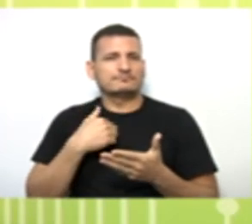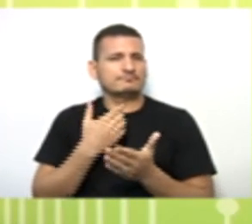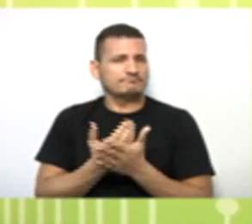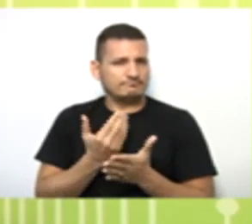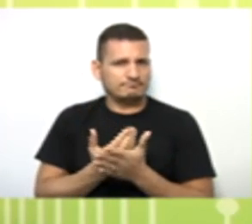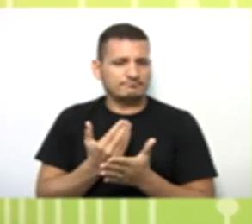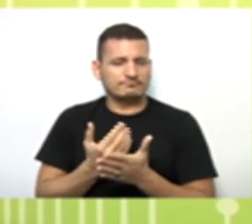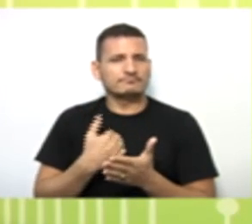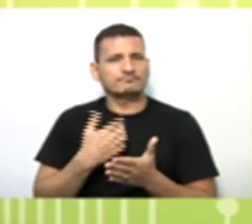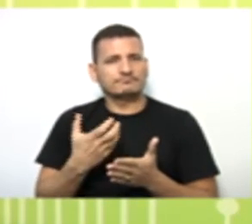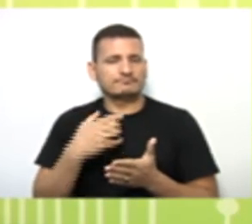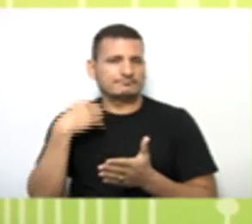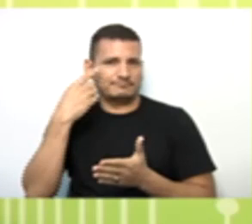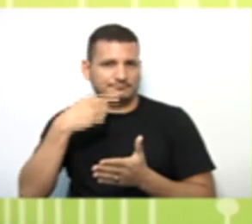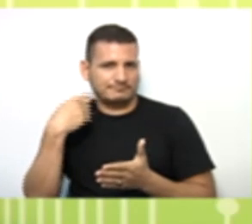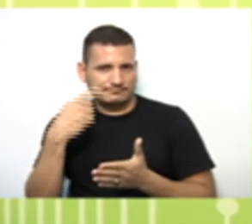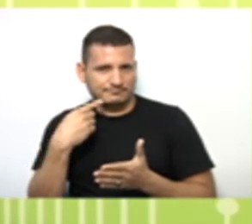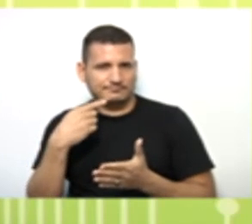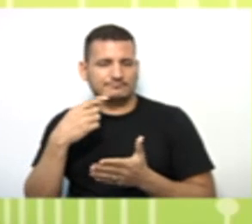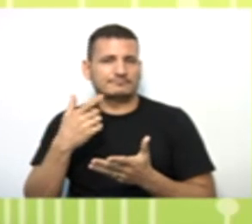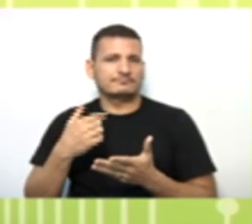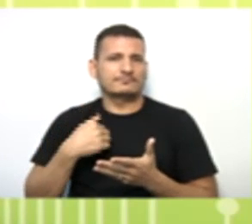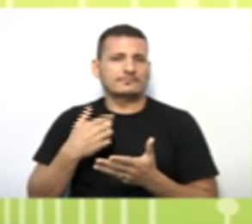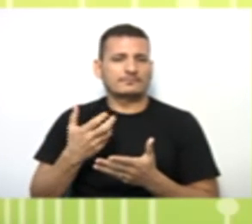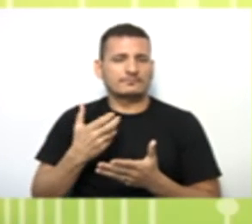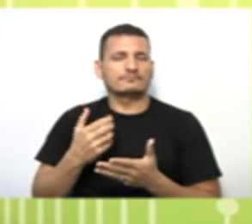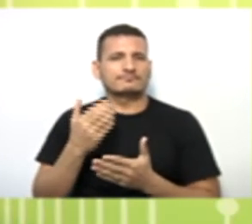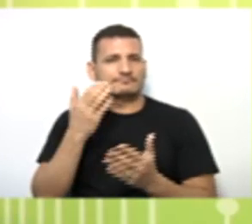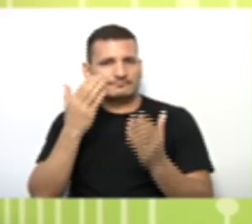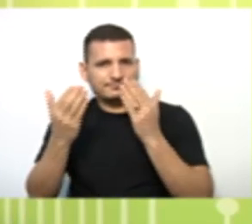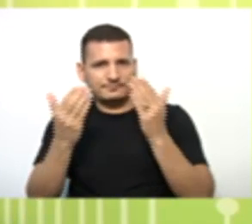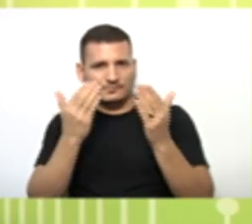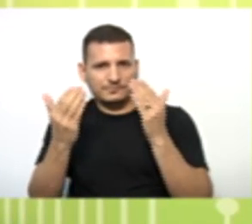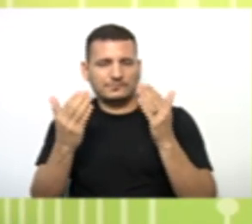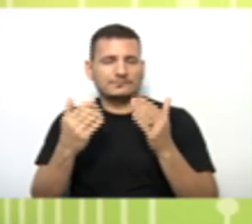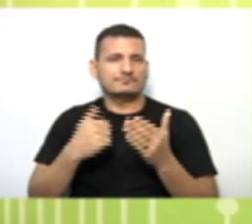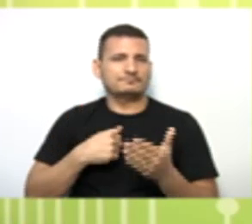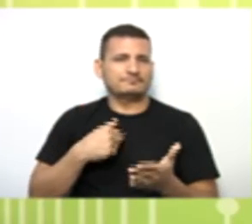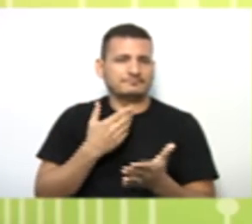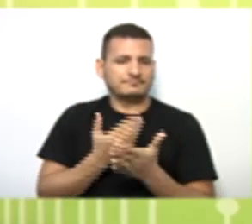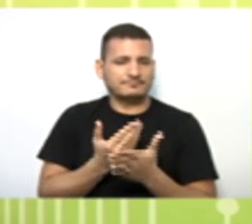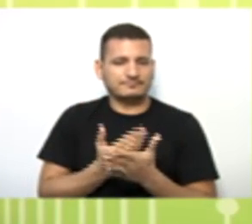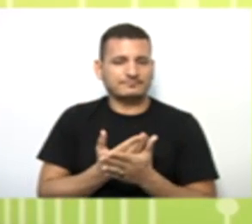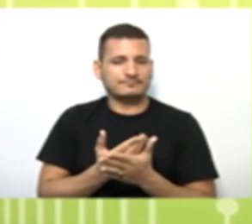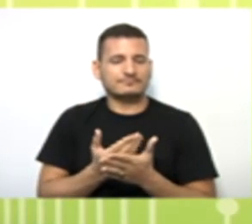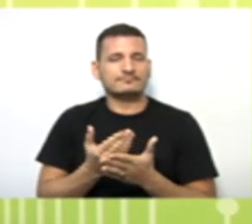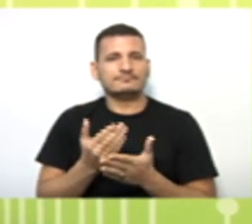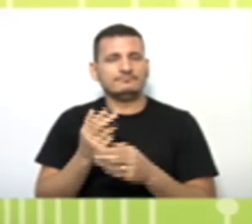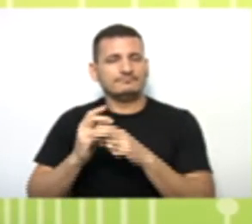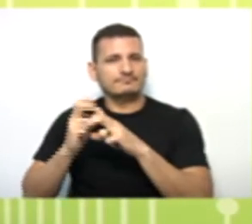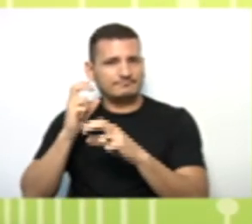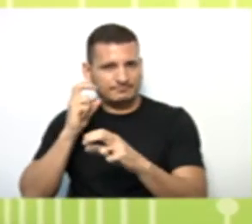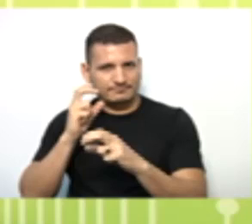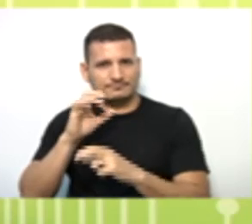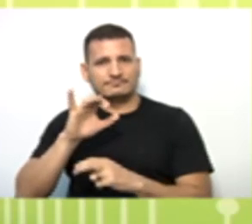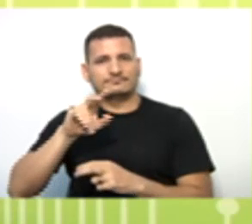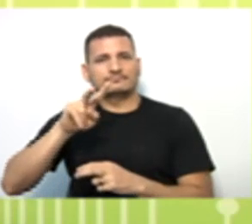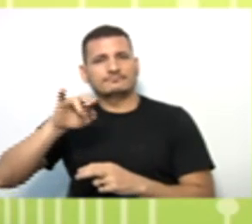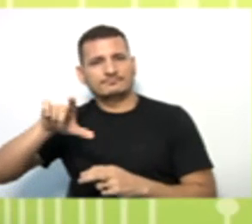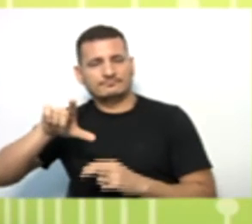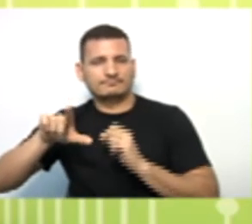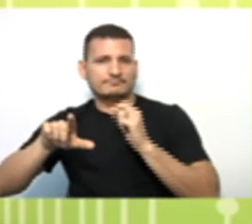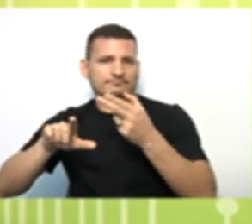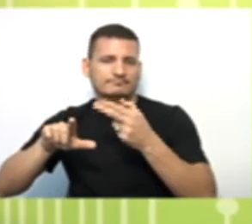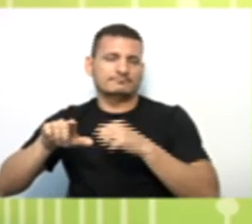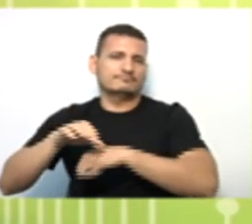bastante para me tornar advogado. Eu estou estudando bastante para me tornar psicólogo. Eu estou estudando bastante para me tornar engenheiro civil ou